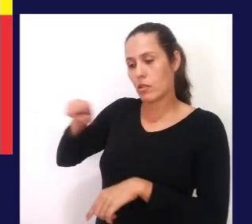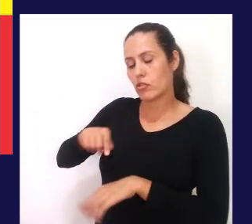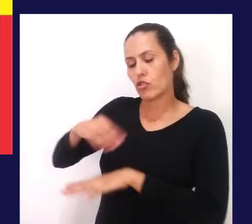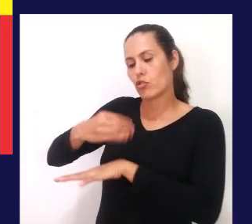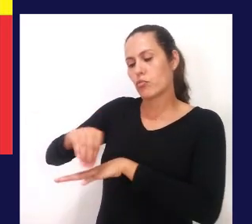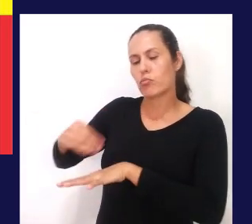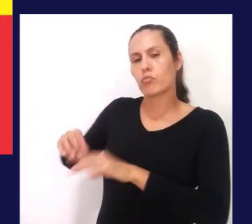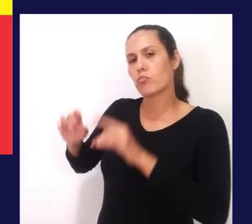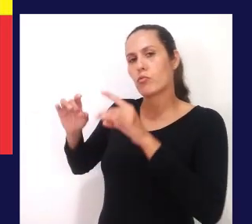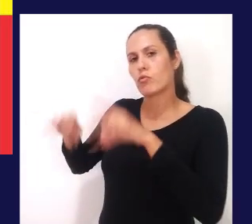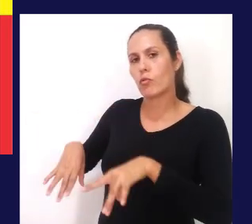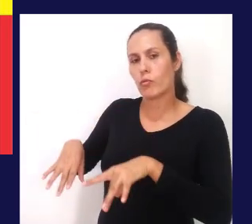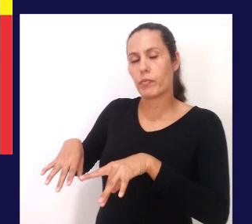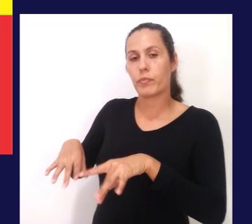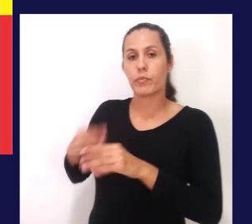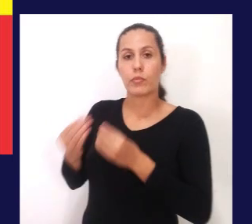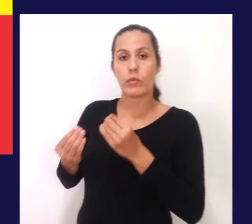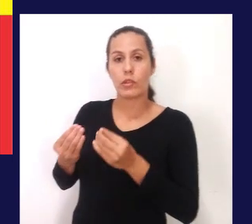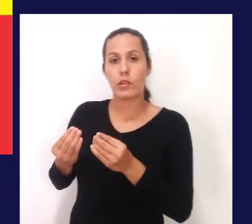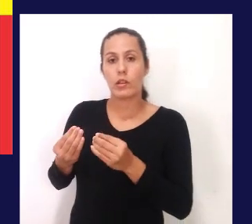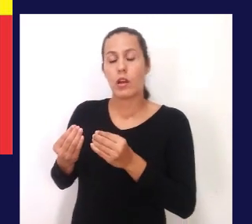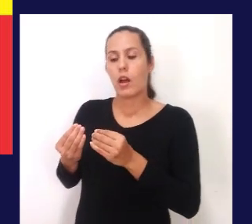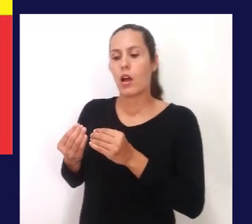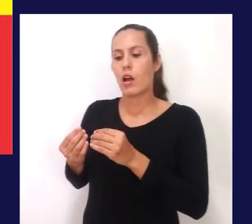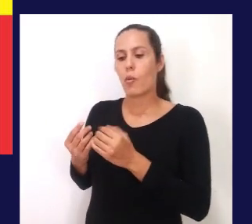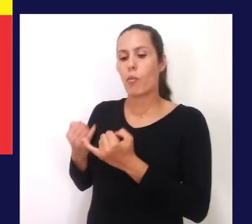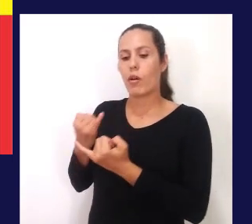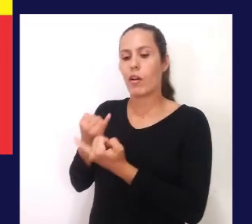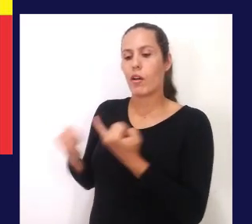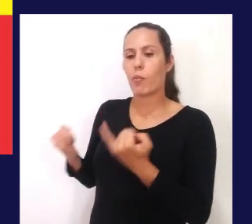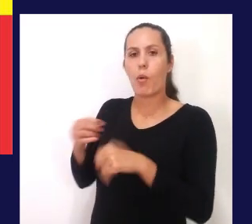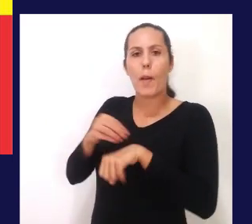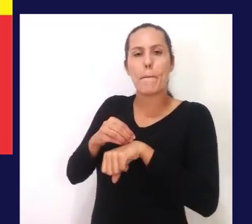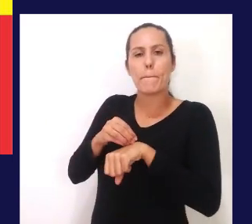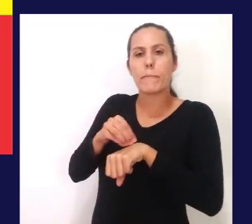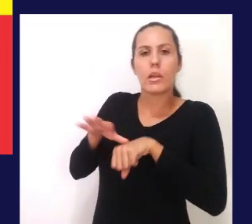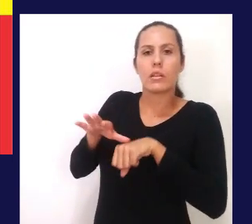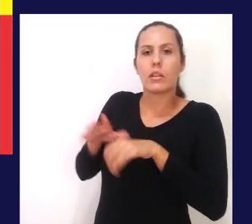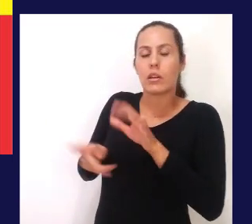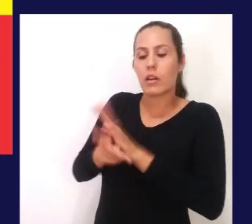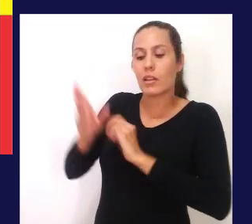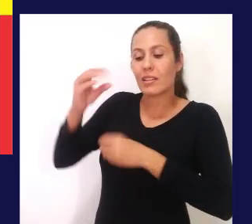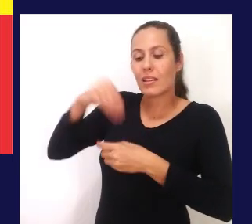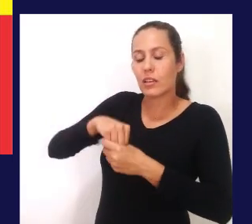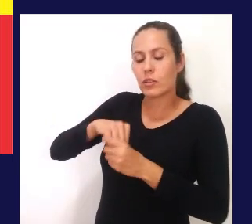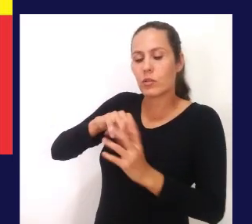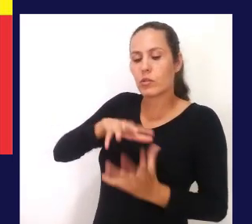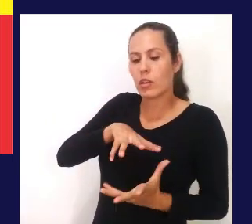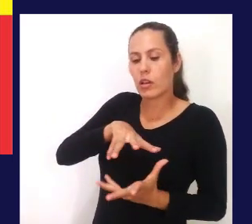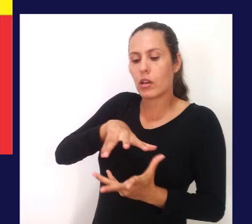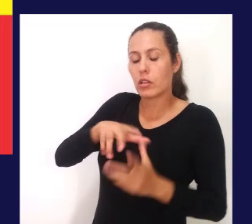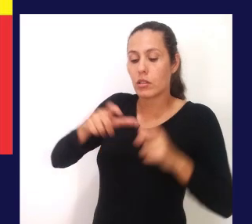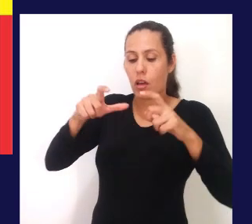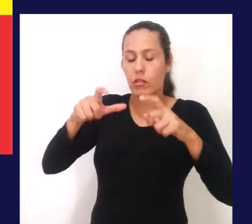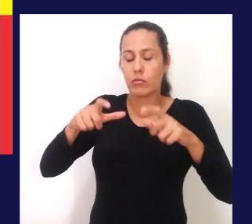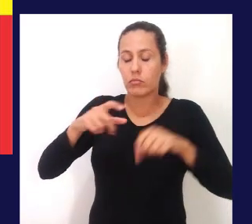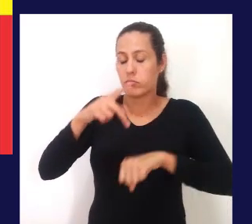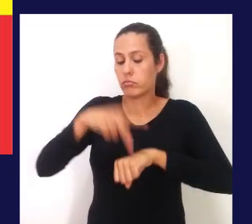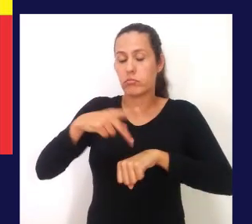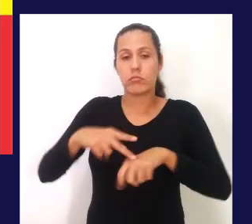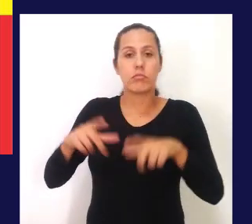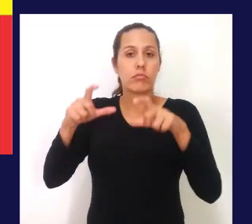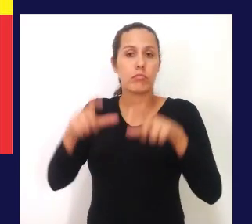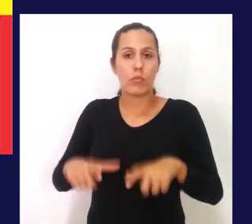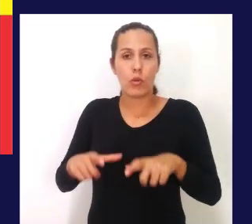seres vivos, ou seja, impressões nas rochas. Esses seres vivos, eles deixaram